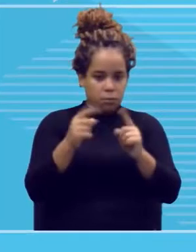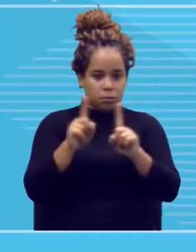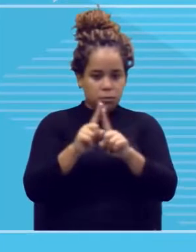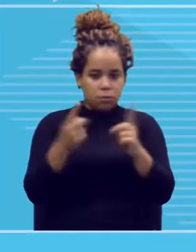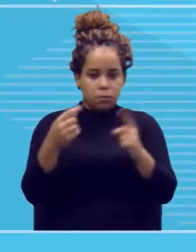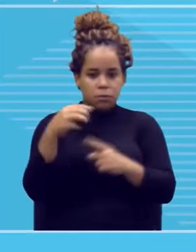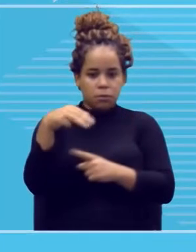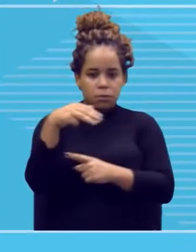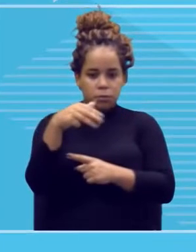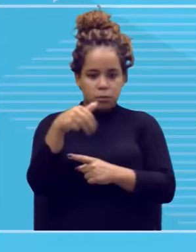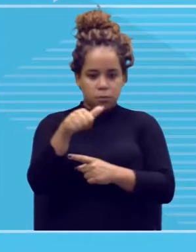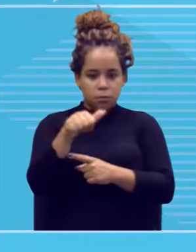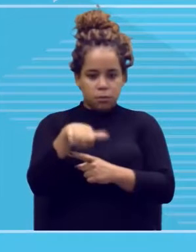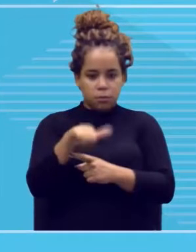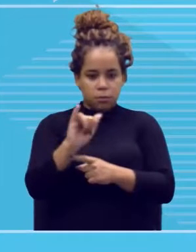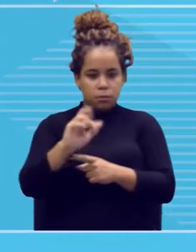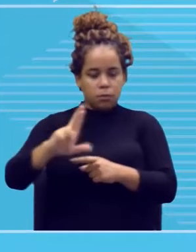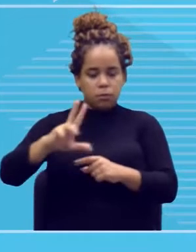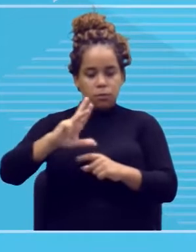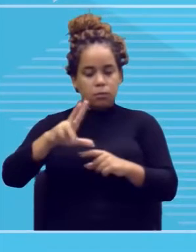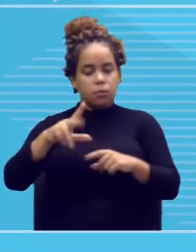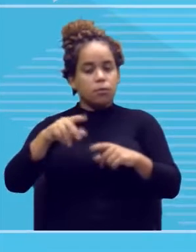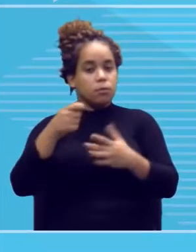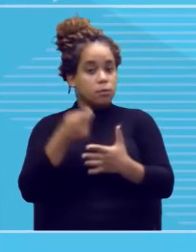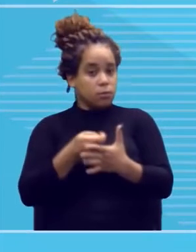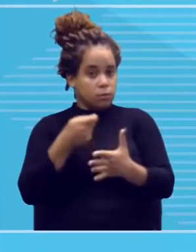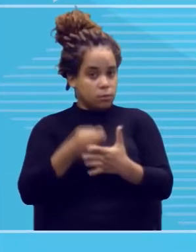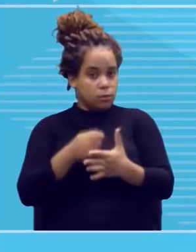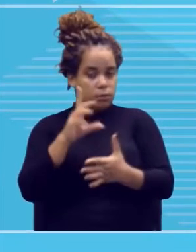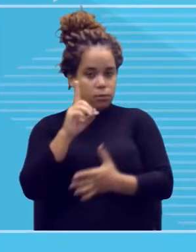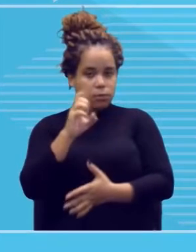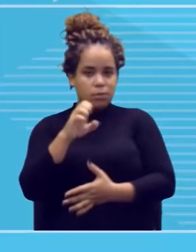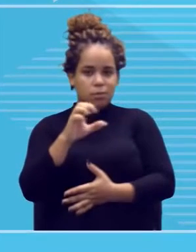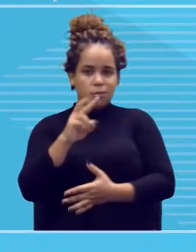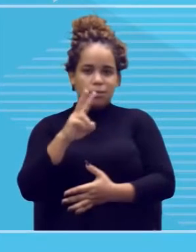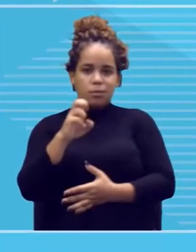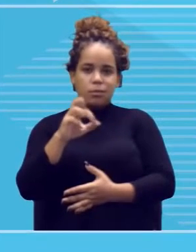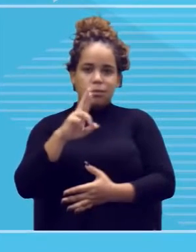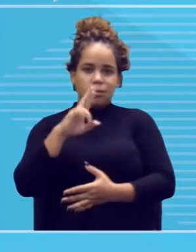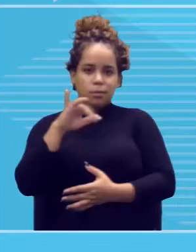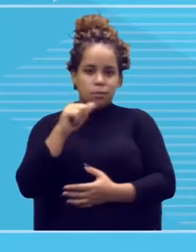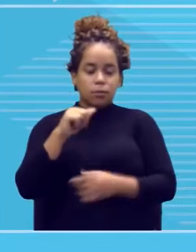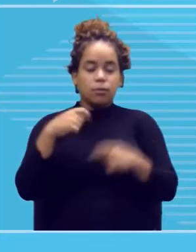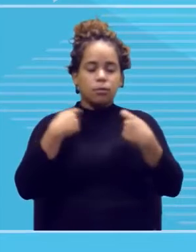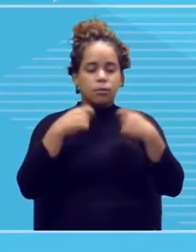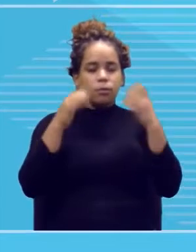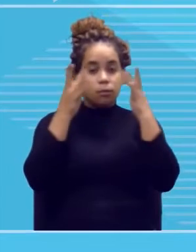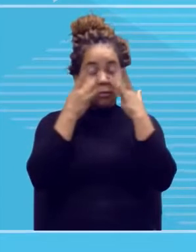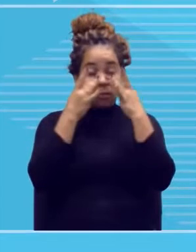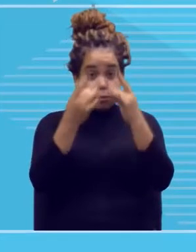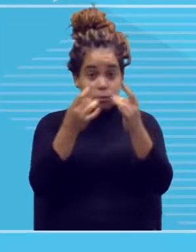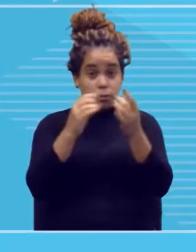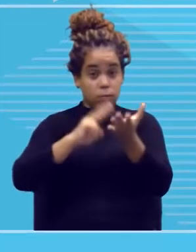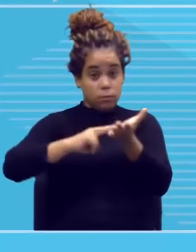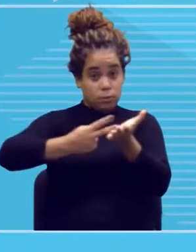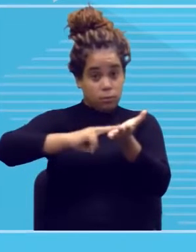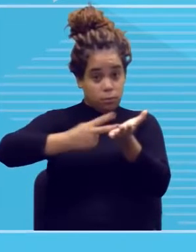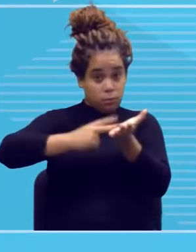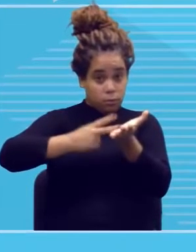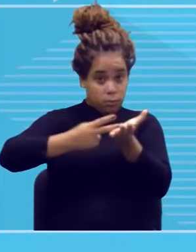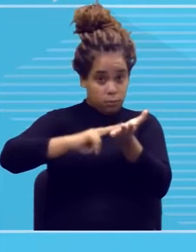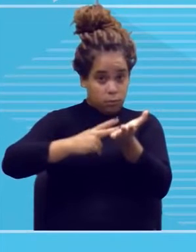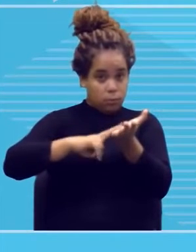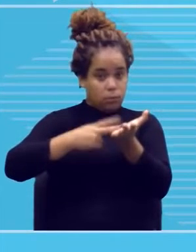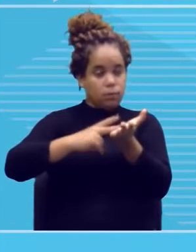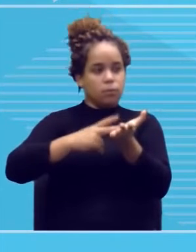Pois é Aqui galerinha ficar atento a tradução é um pouco complicado é